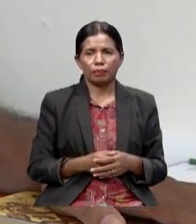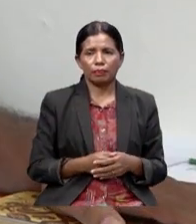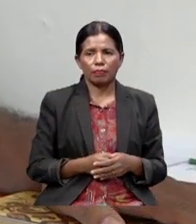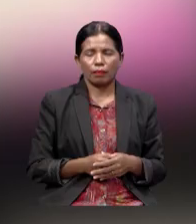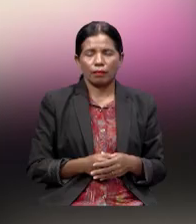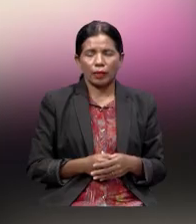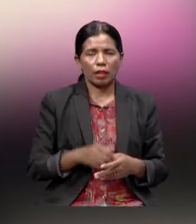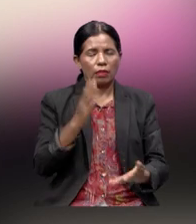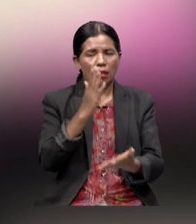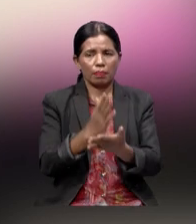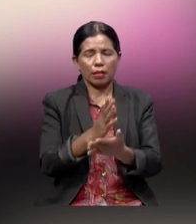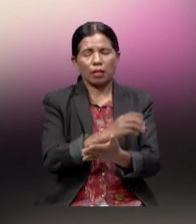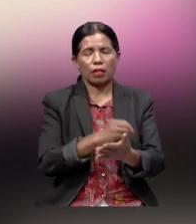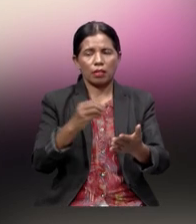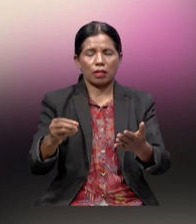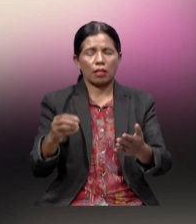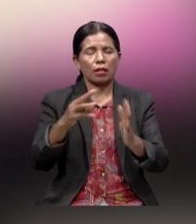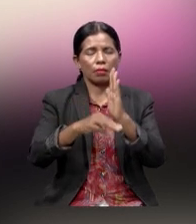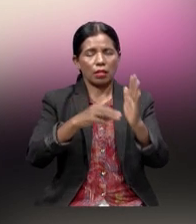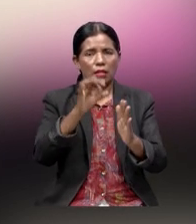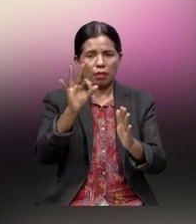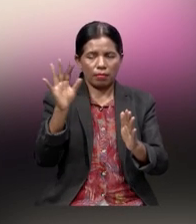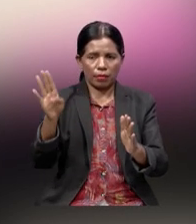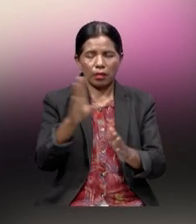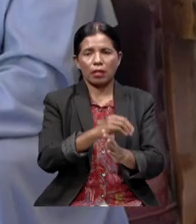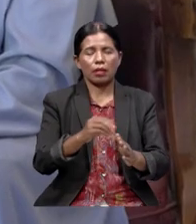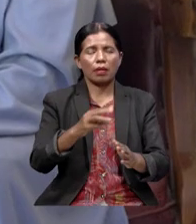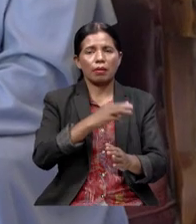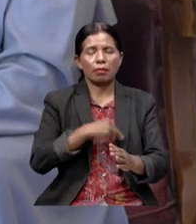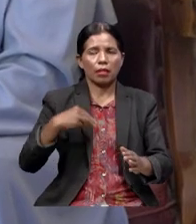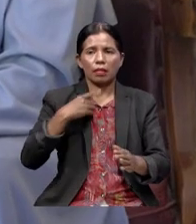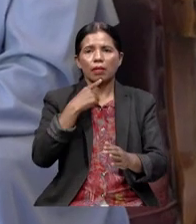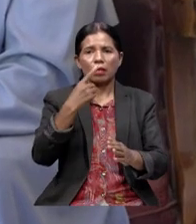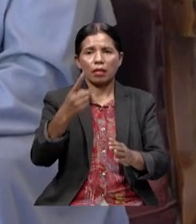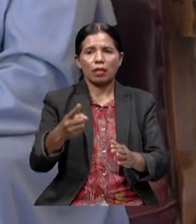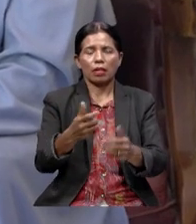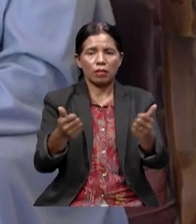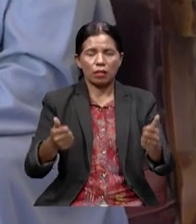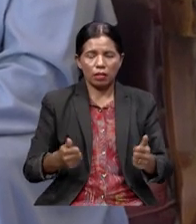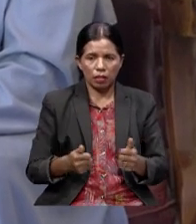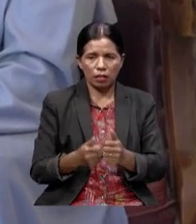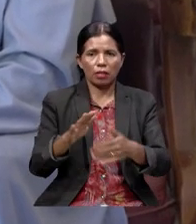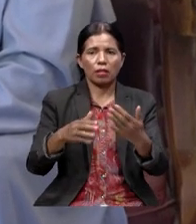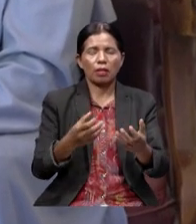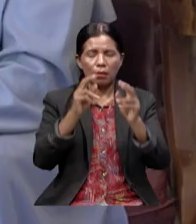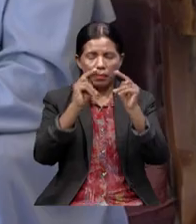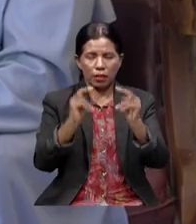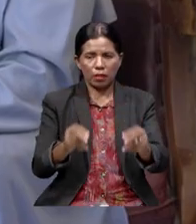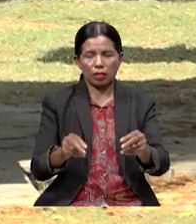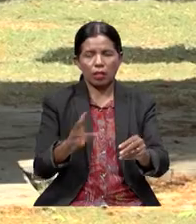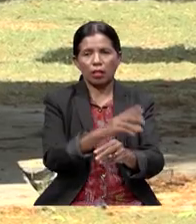Atu evita postaz ni moral sira ih mide sosial, madre Guilhermina considera autoridade relevante precisa